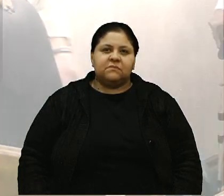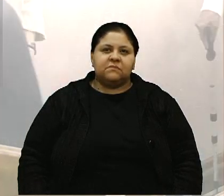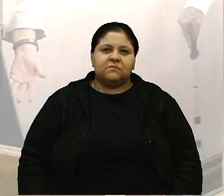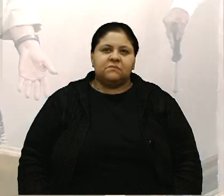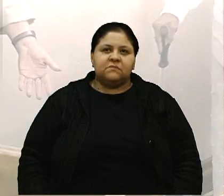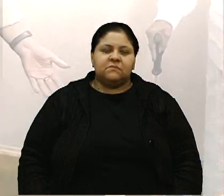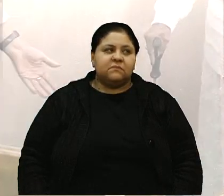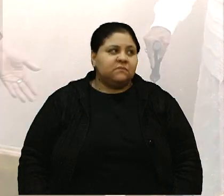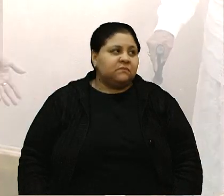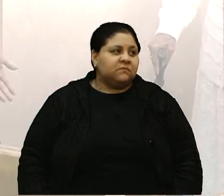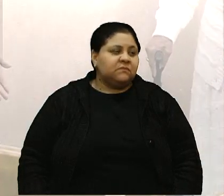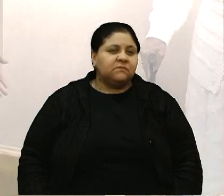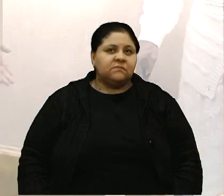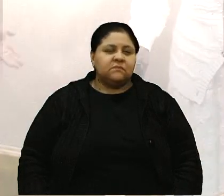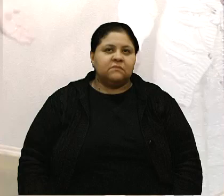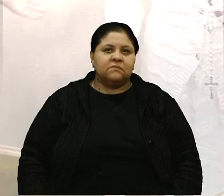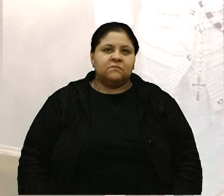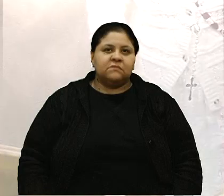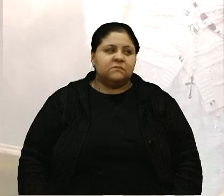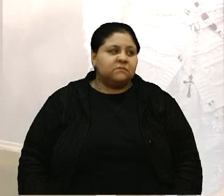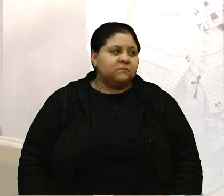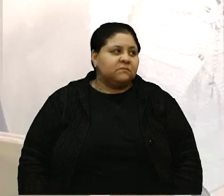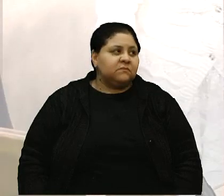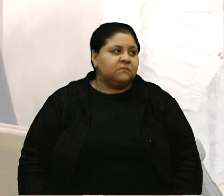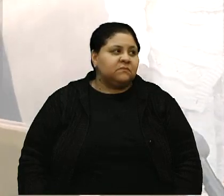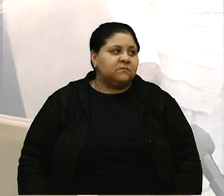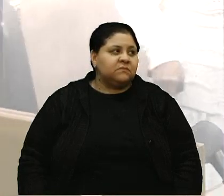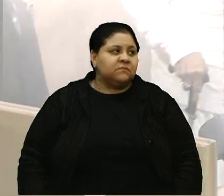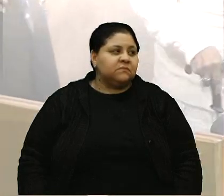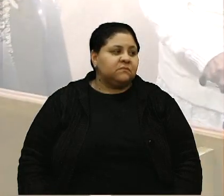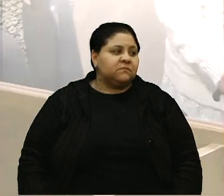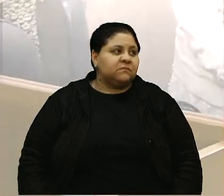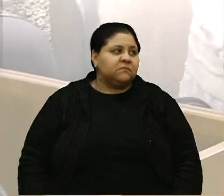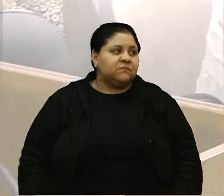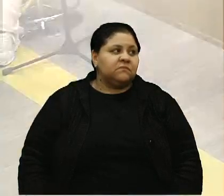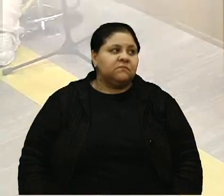que arremessou sete pedreiras.